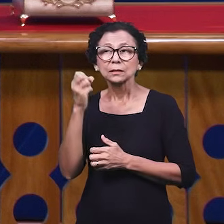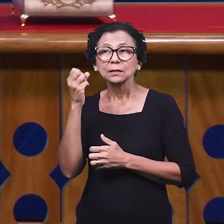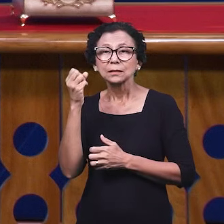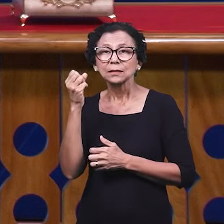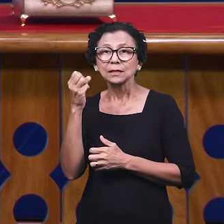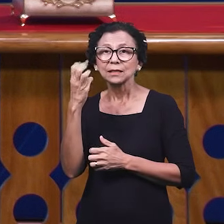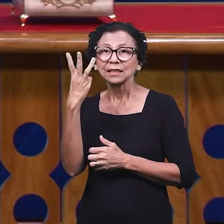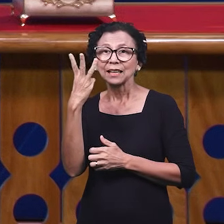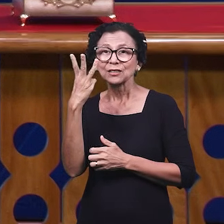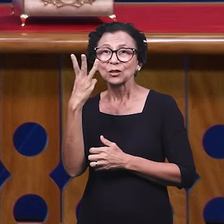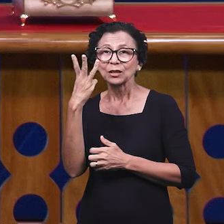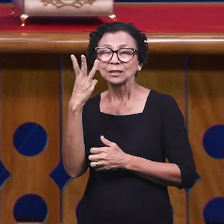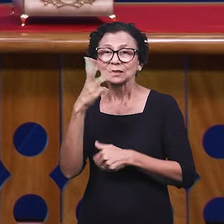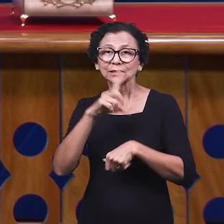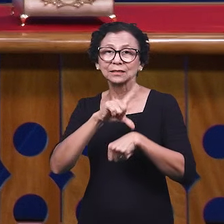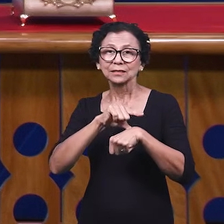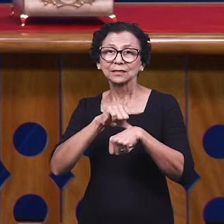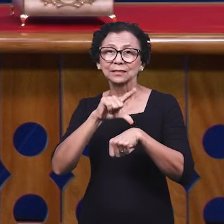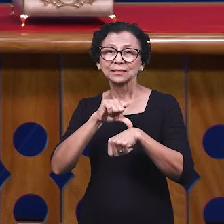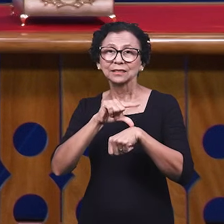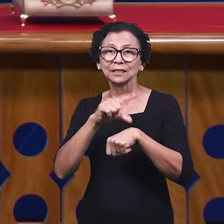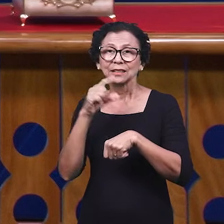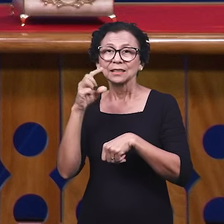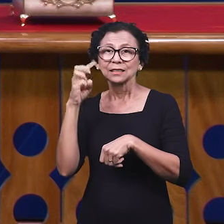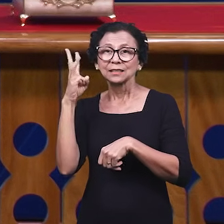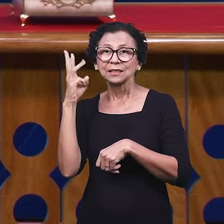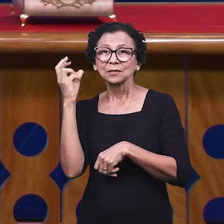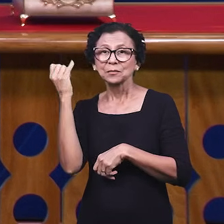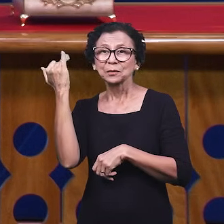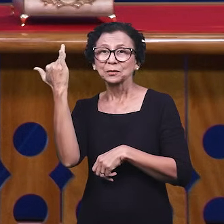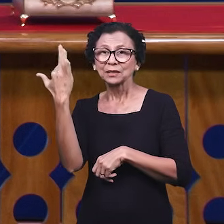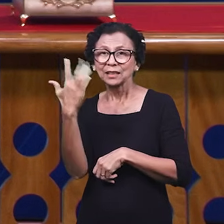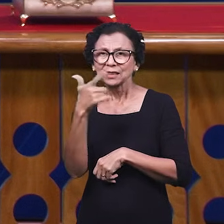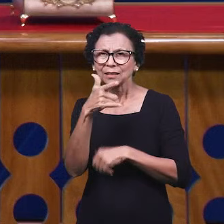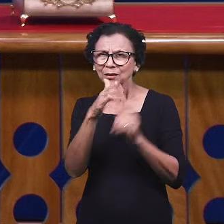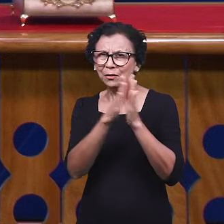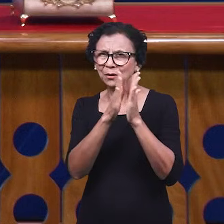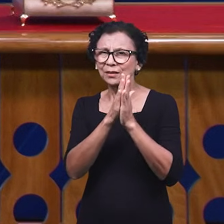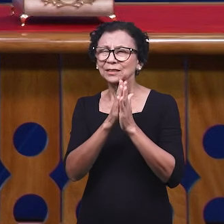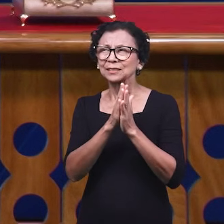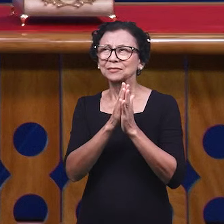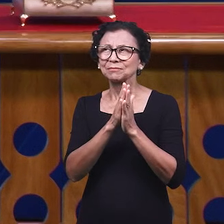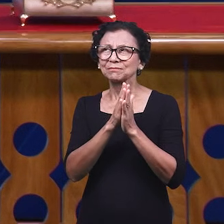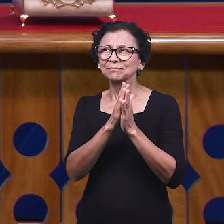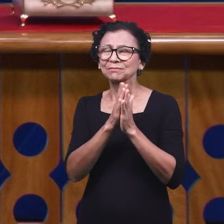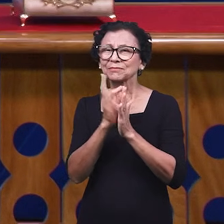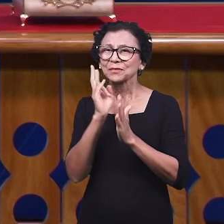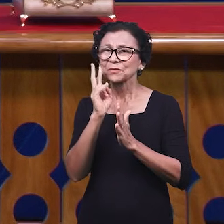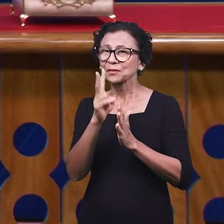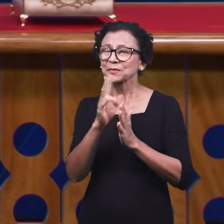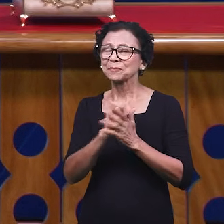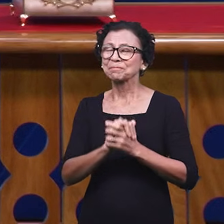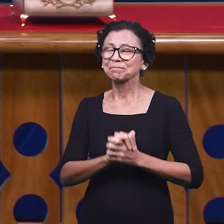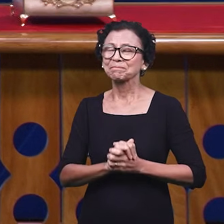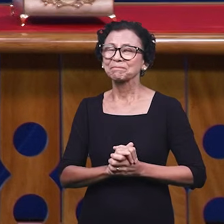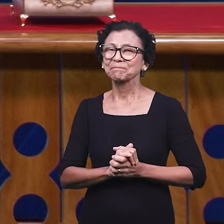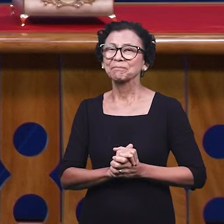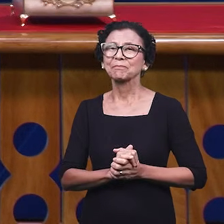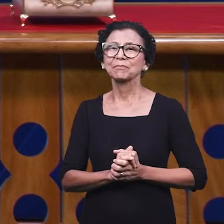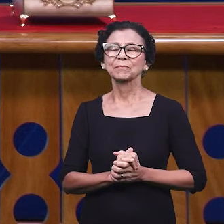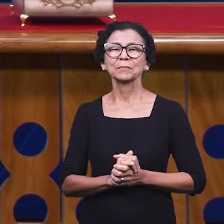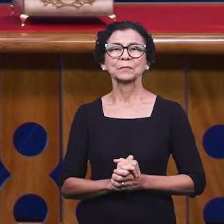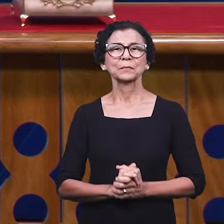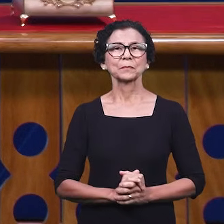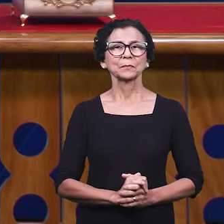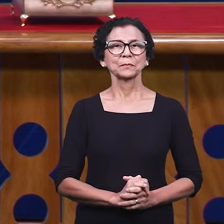no cantinho da cama, ele vai estar te esperando, porque ele quer te ouvir, ele quer ouvir tuas demandas. E esse foi o conselho.